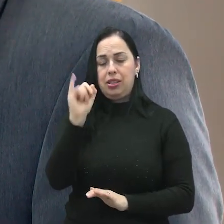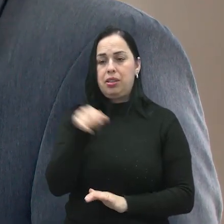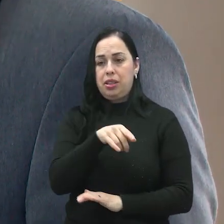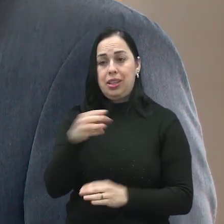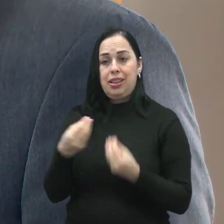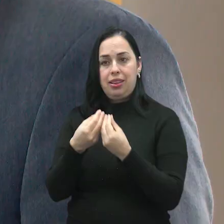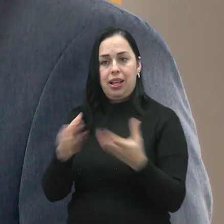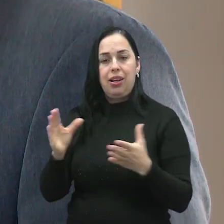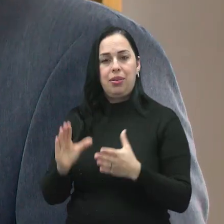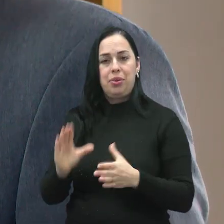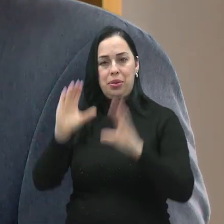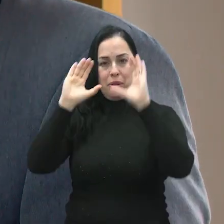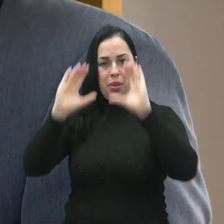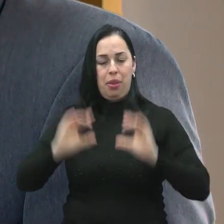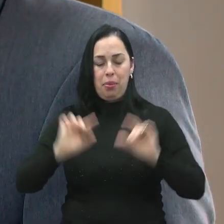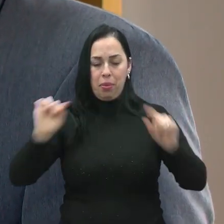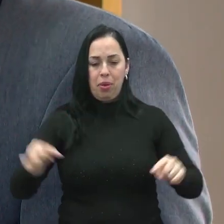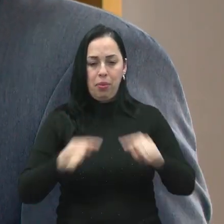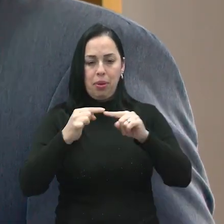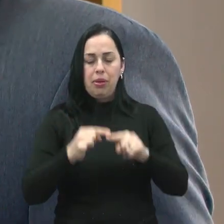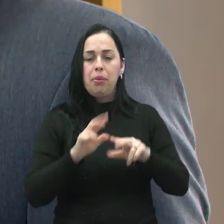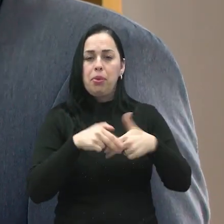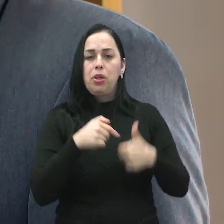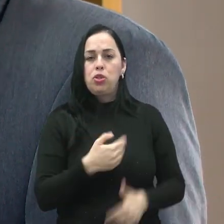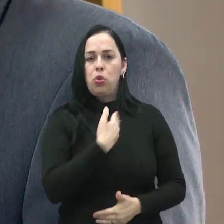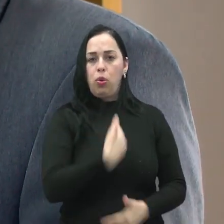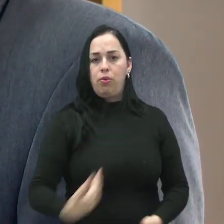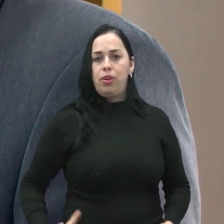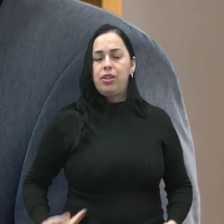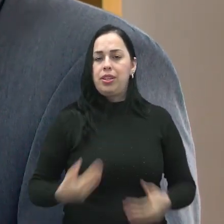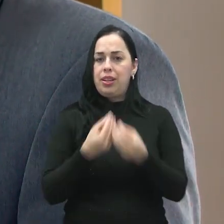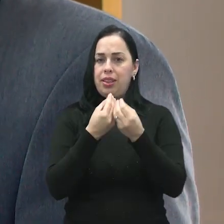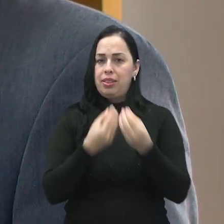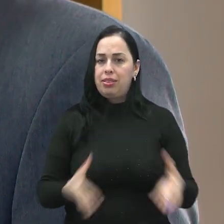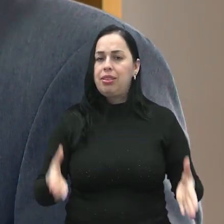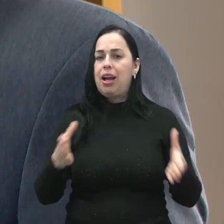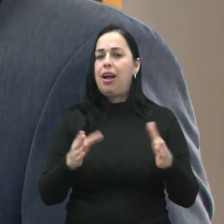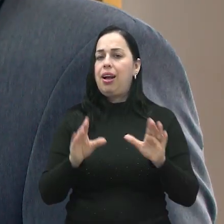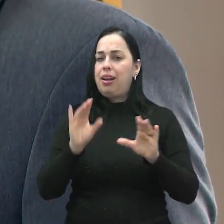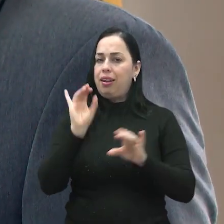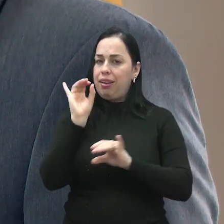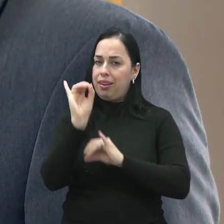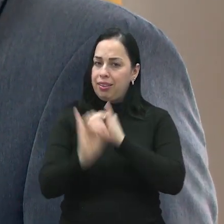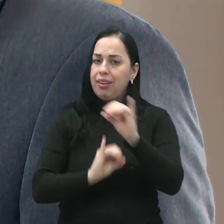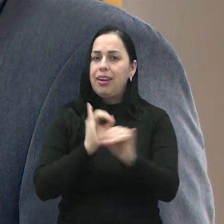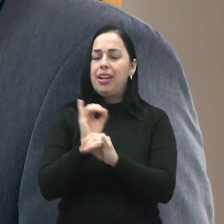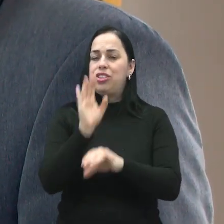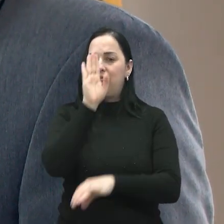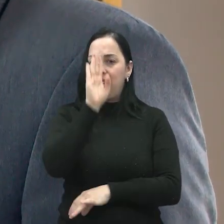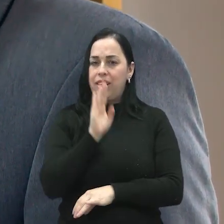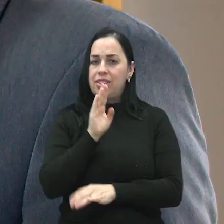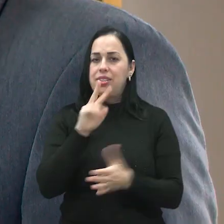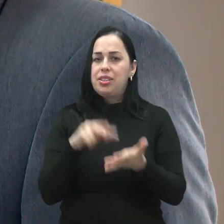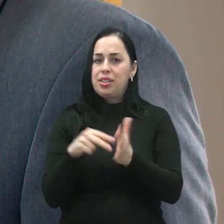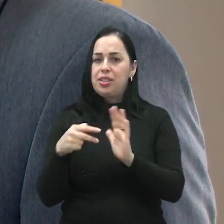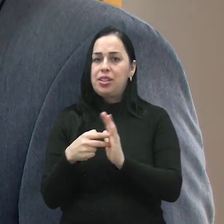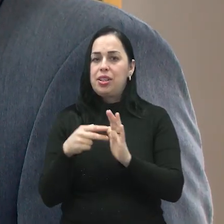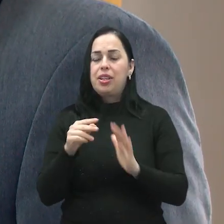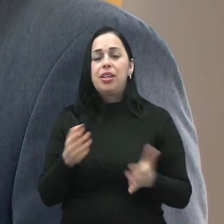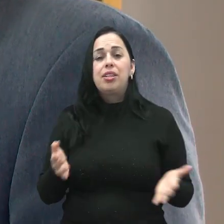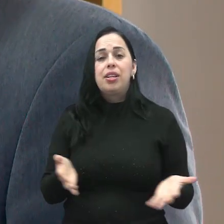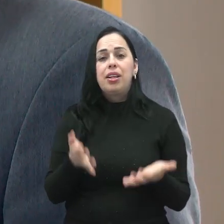de acesso à cidadania. Então, o poder público, quando disponibiliza essas redes de acesso livre, ela